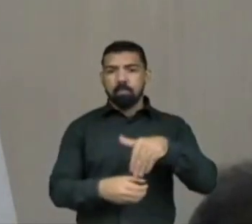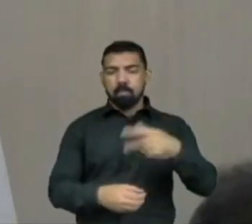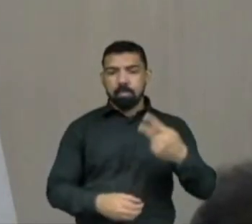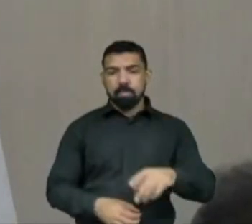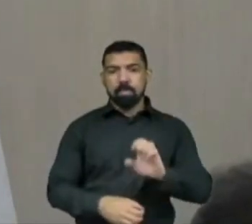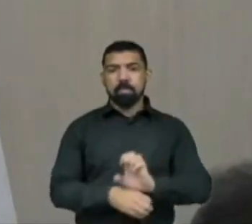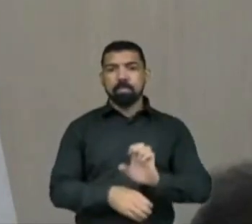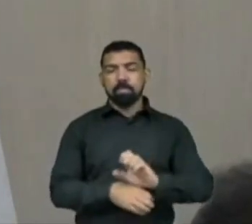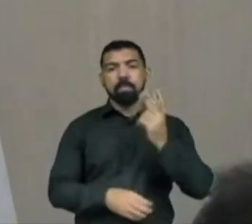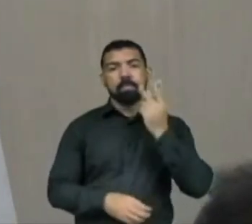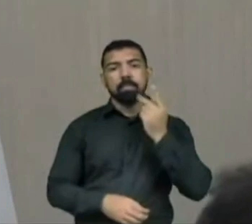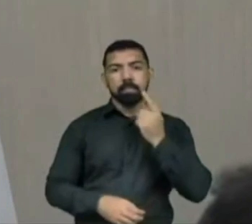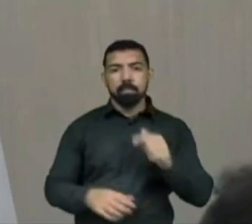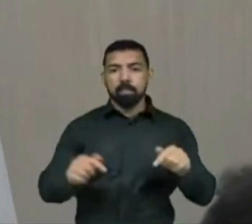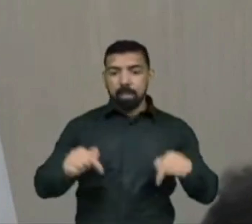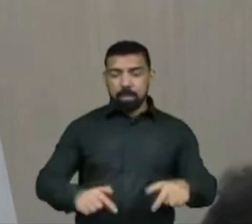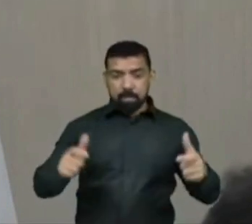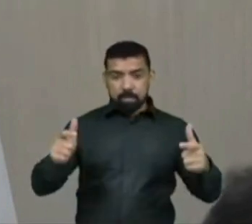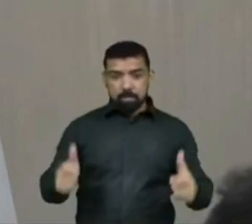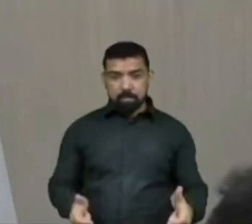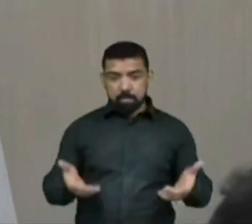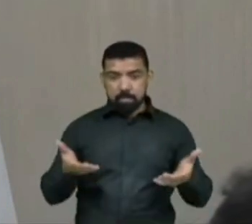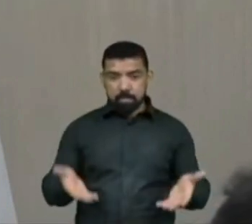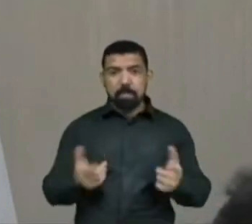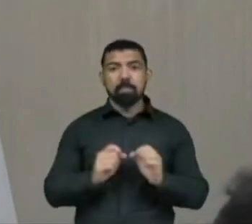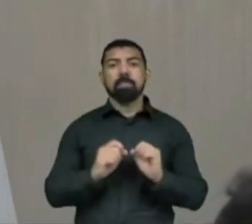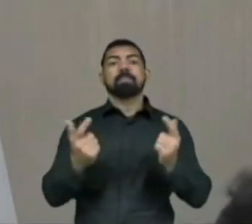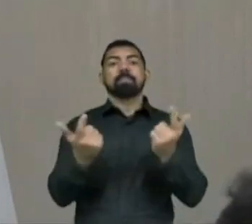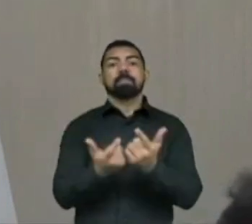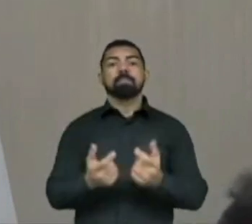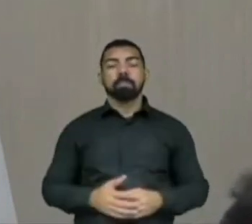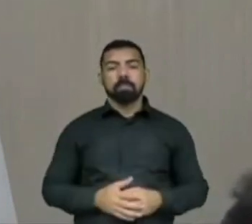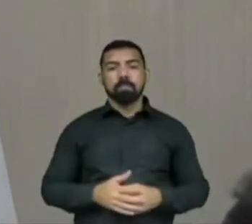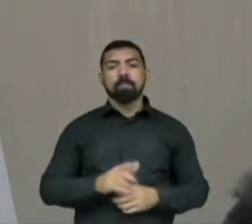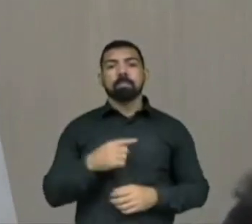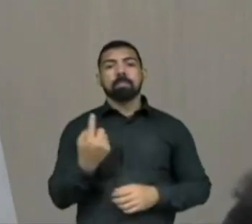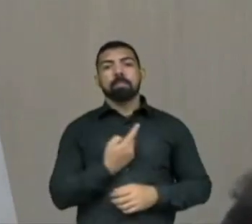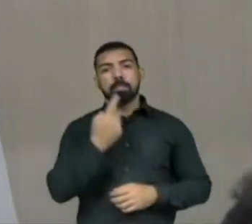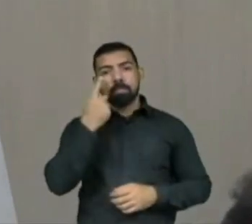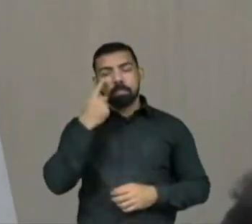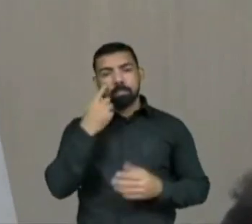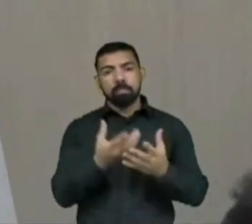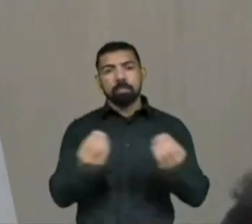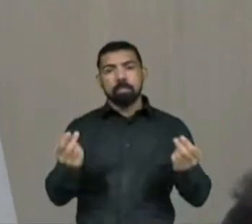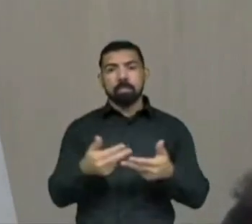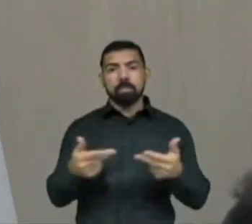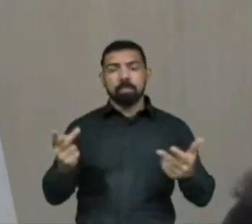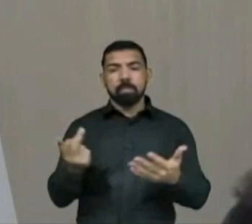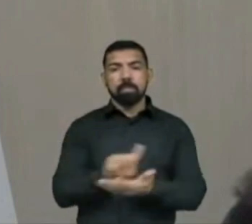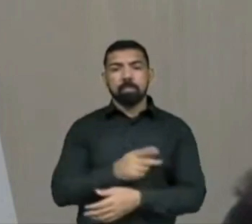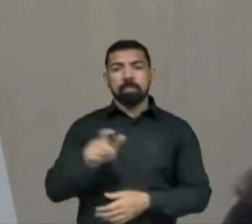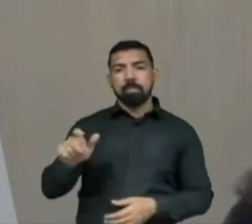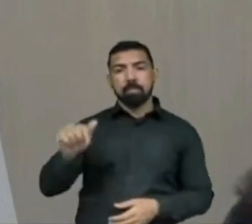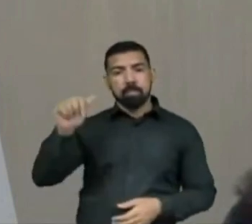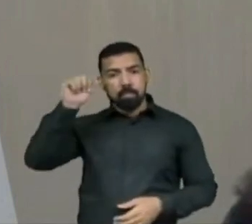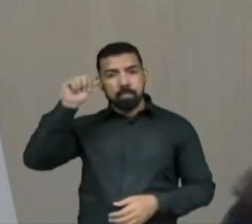Ceará. Aqui neste lugar, nesta Assembleia, nós vimos coisas acontecer com o André que é lamentável